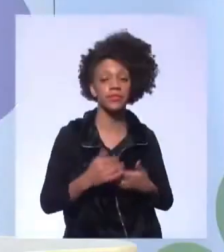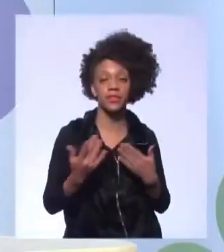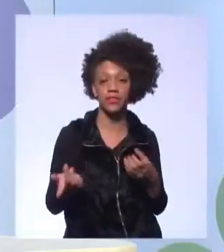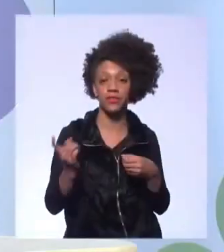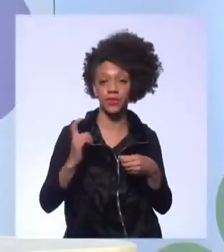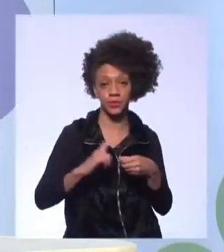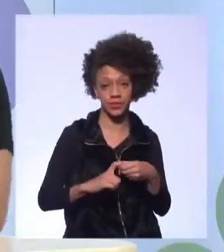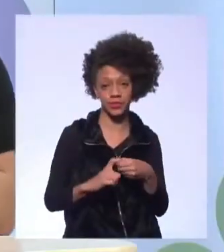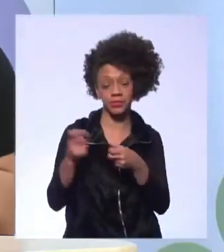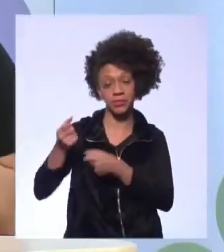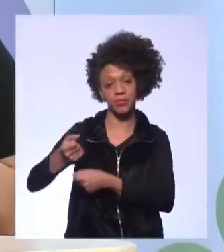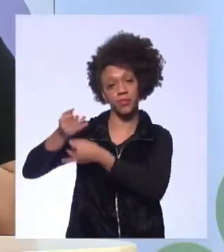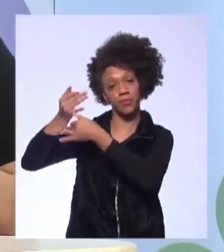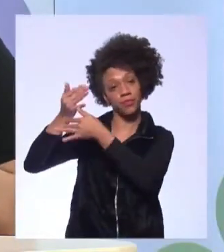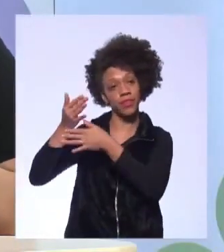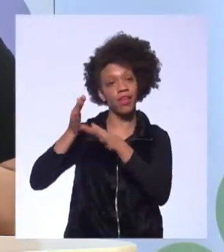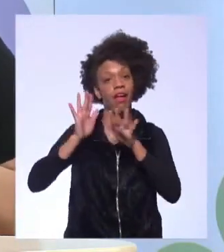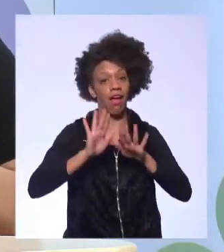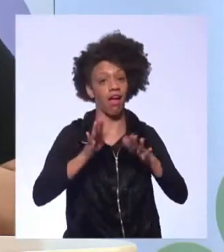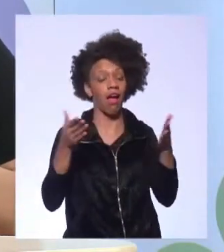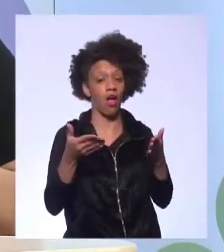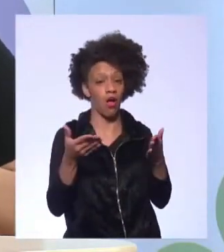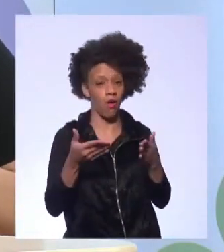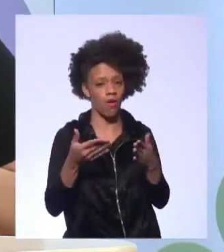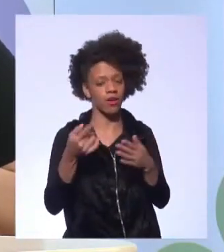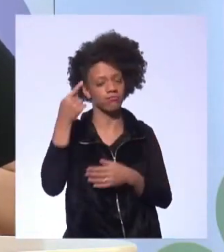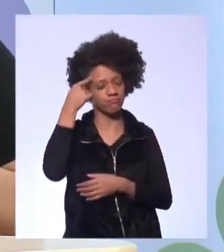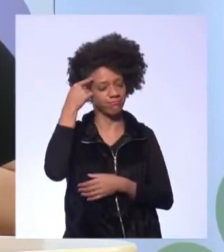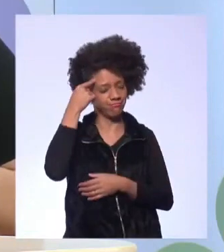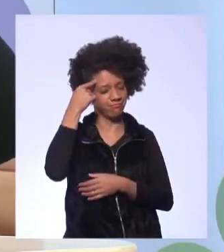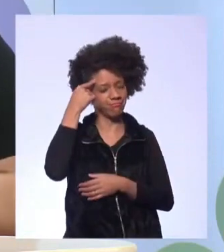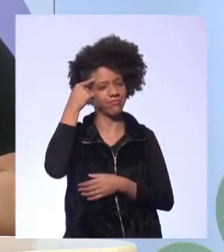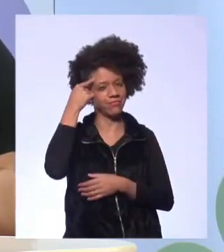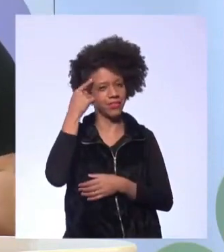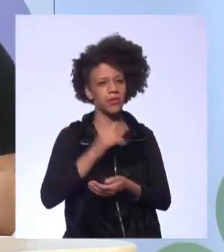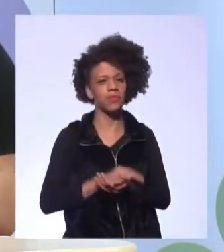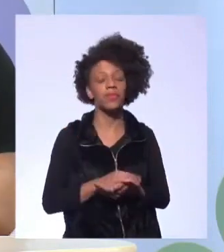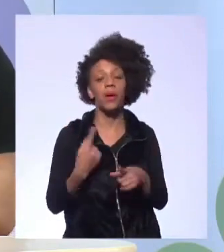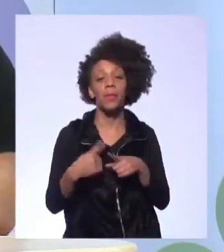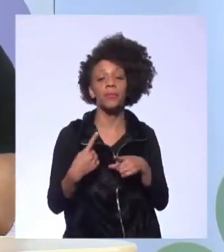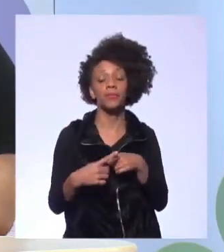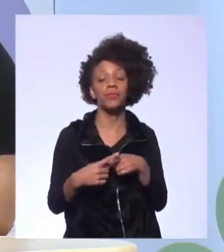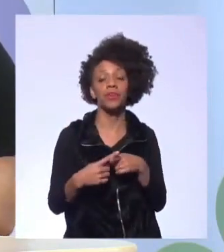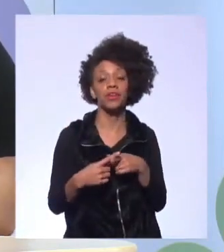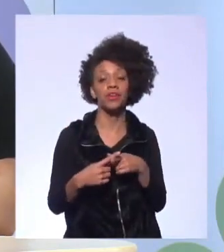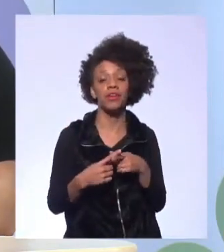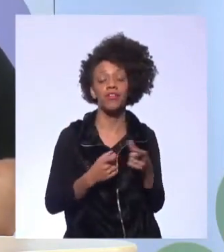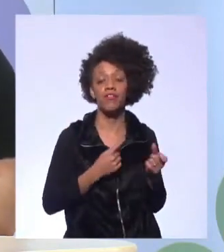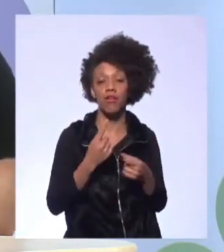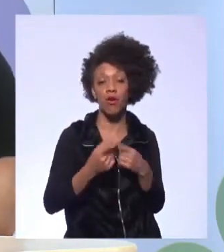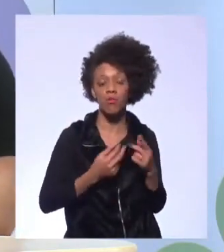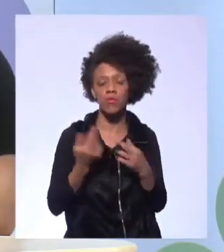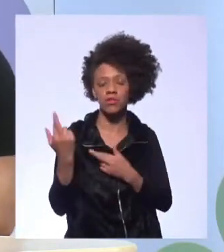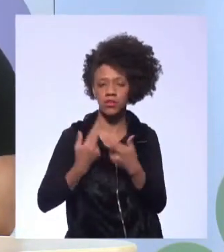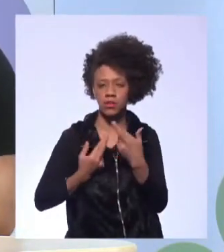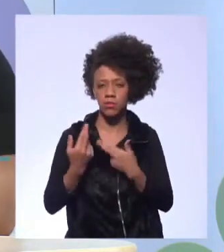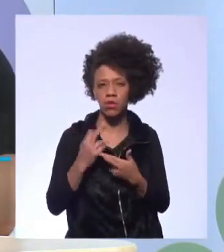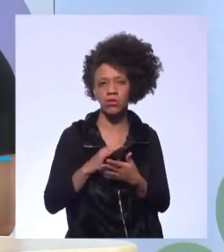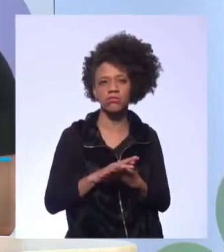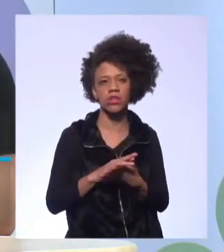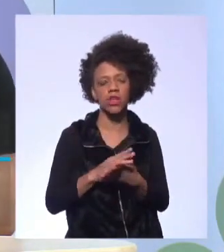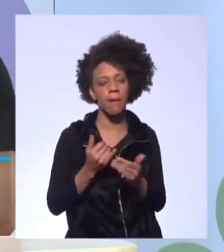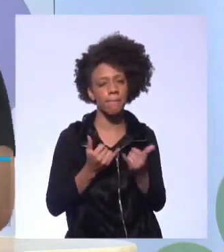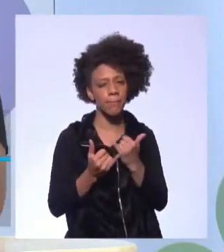Voltando de mais um chat, agora eu acho que o pessoal entendeu o espírito da coisa, Simone. Ah, que bom. Porque aqui a maioria das respostas eles deram